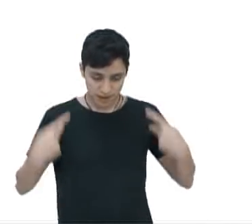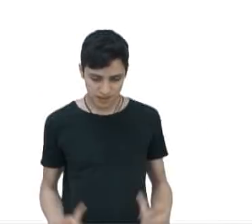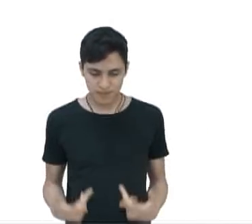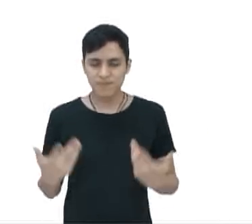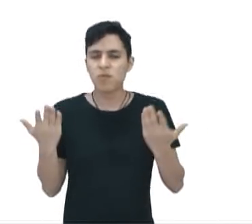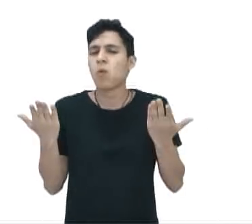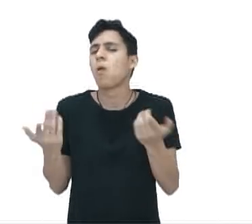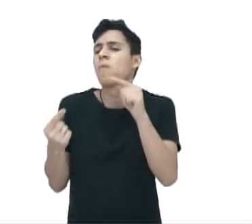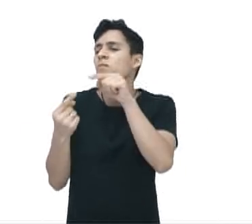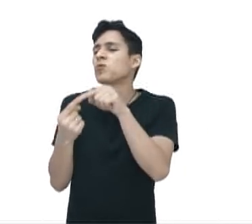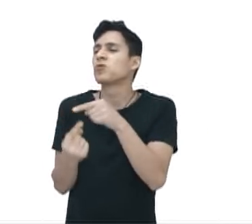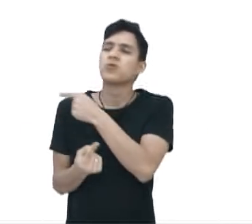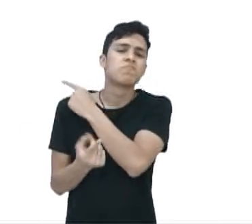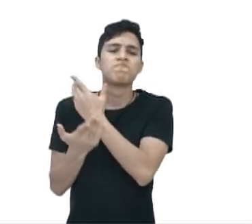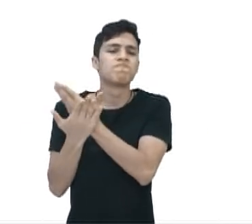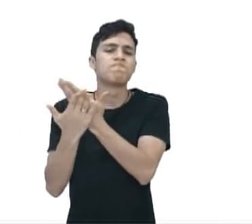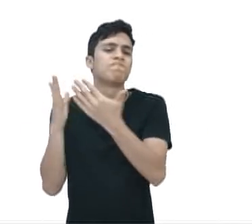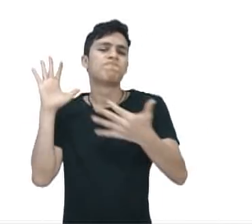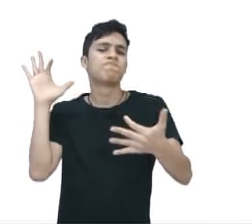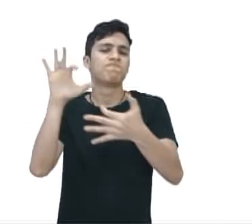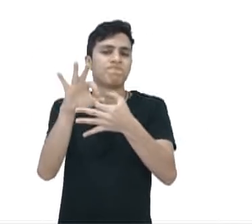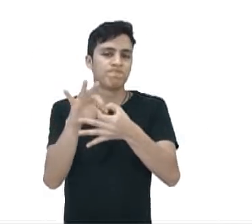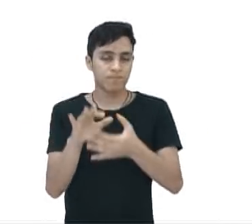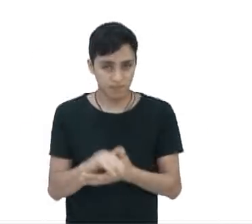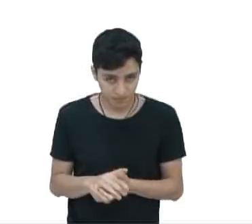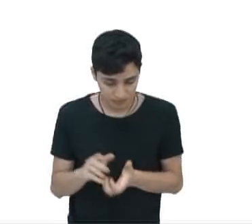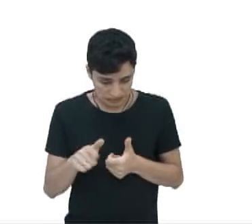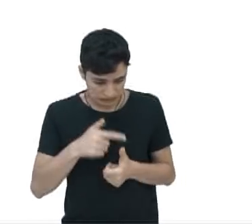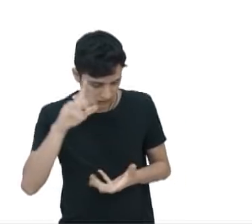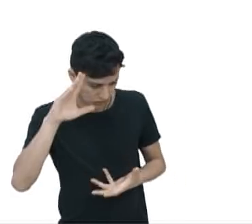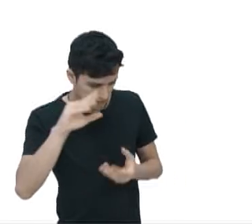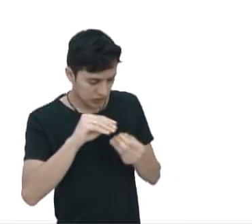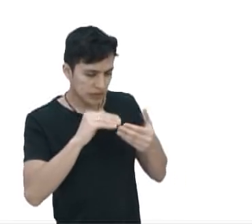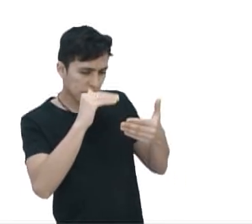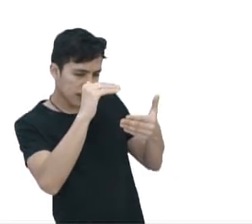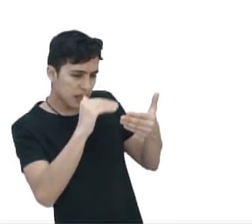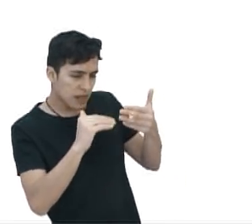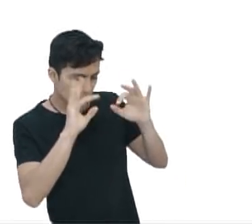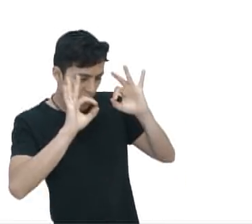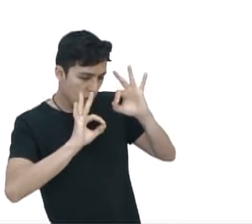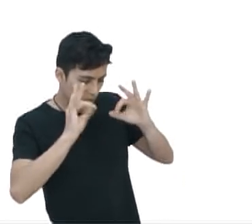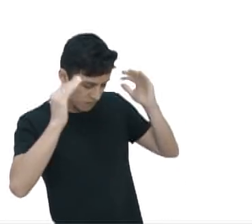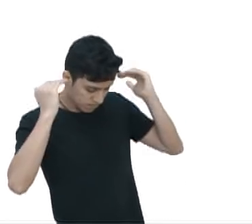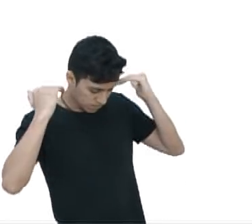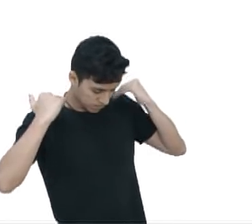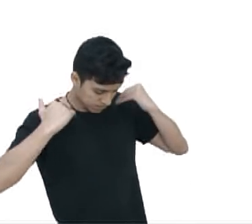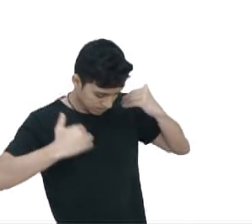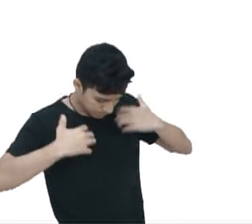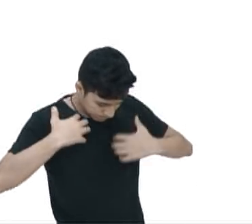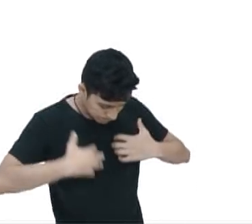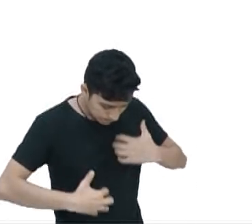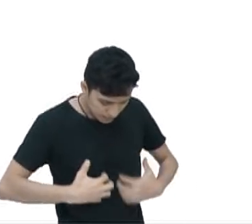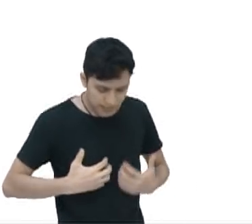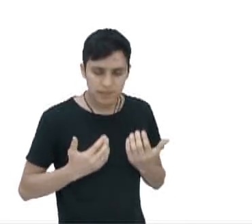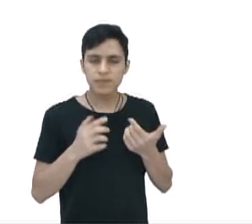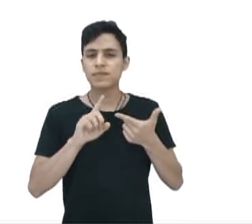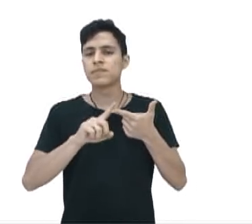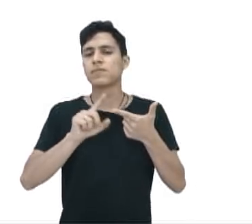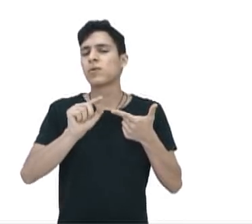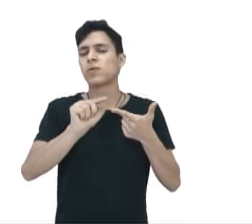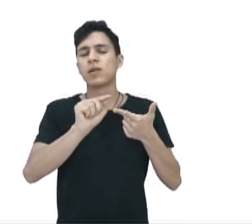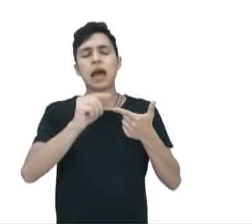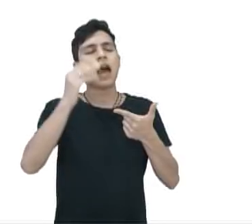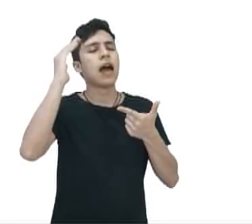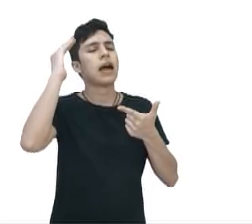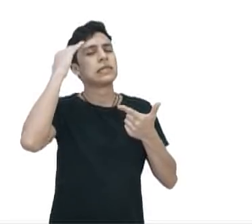os objetivos dessa nossa aula então? Compreender os níveis de organização do corpo humano e compreender